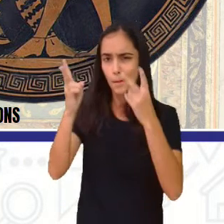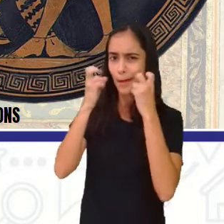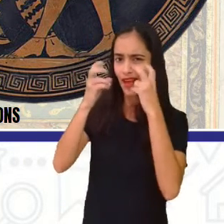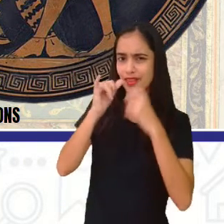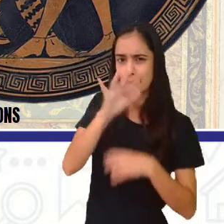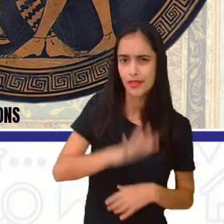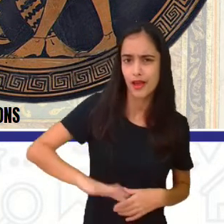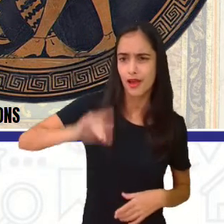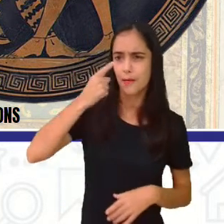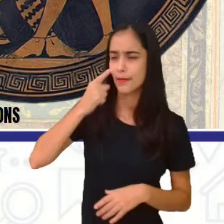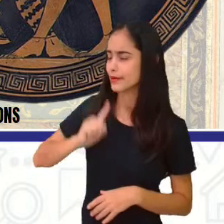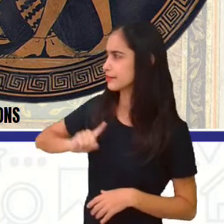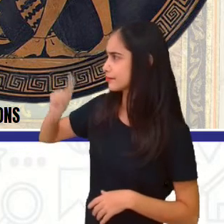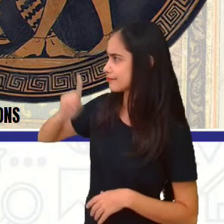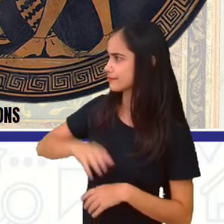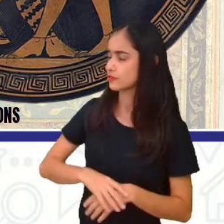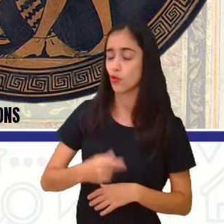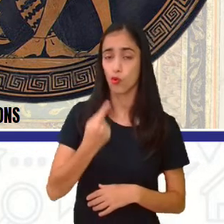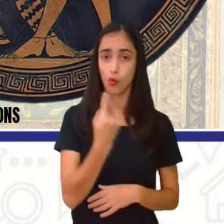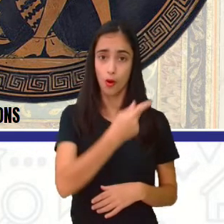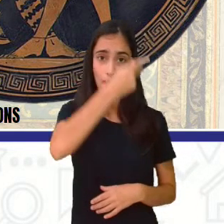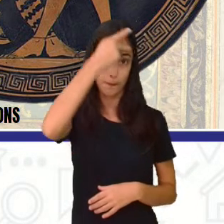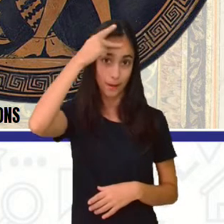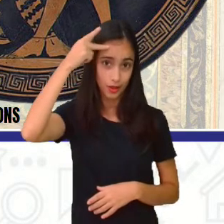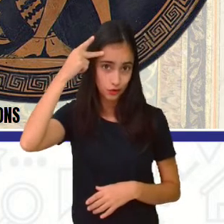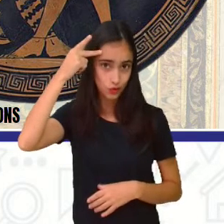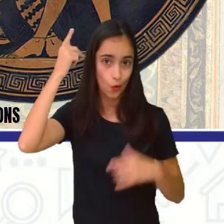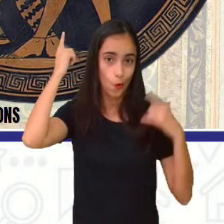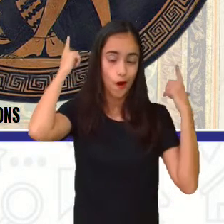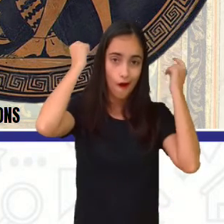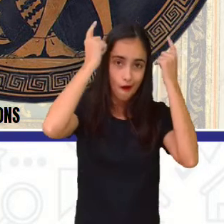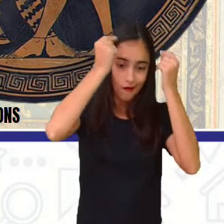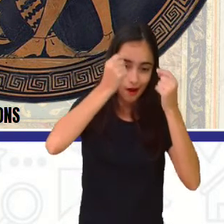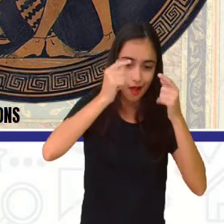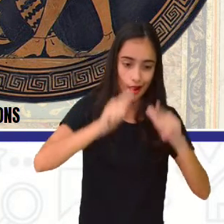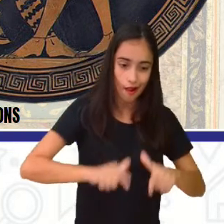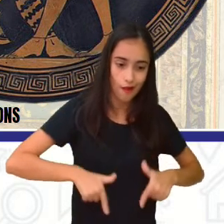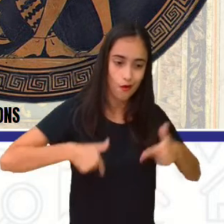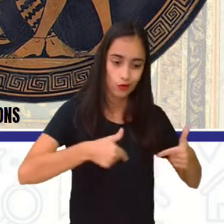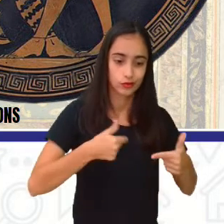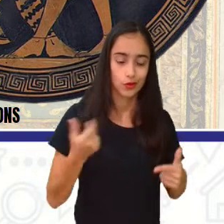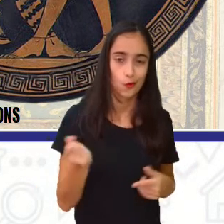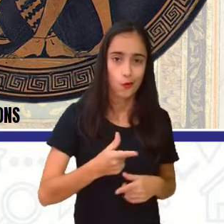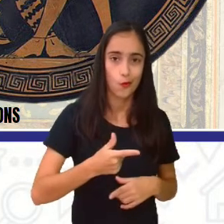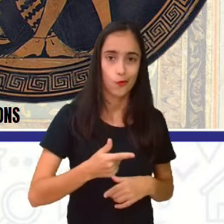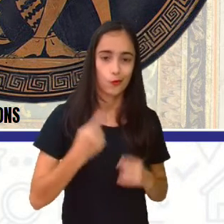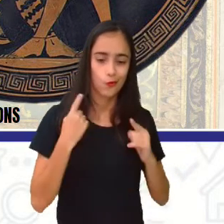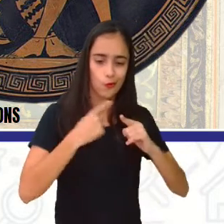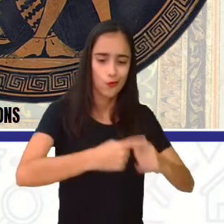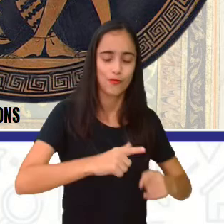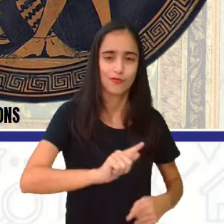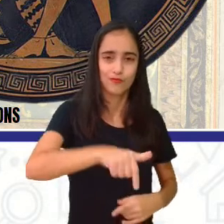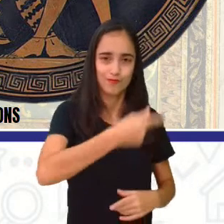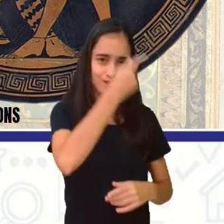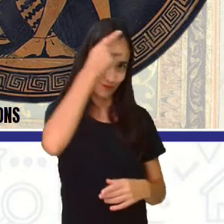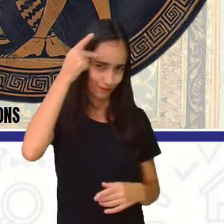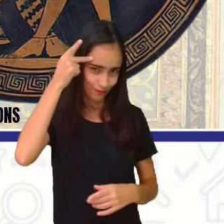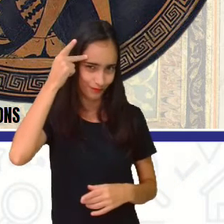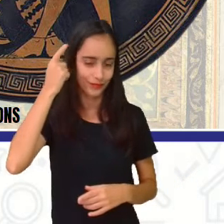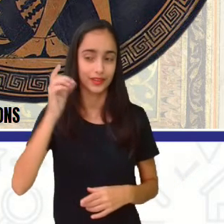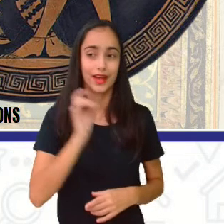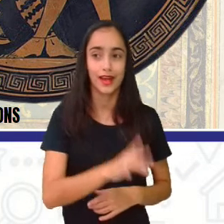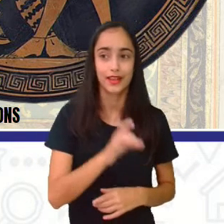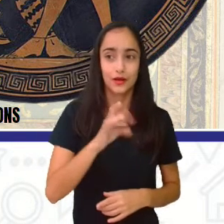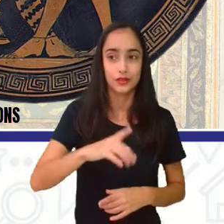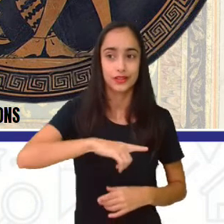grego, né, lutando contra um persa aqui, ó, certo? Cada um com suas roupas específicas. Aqui muito provavelmente